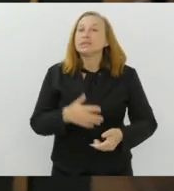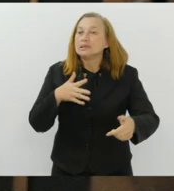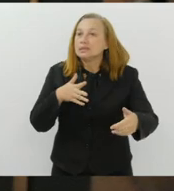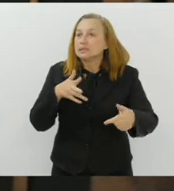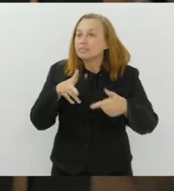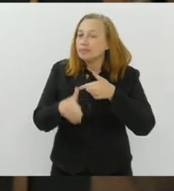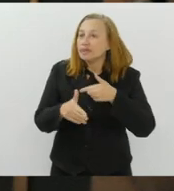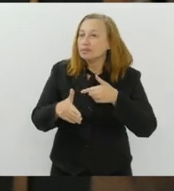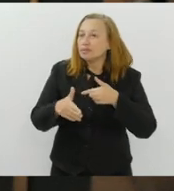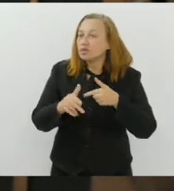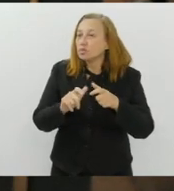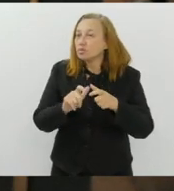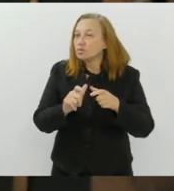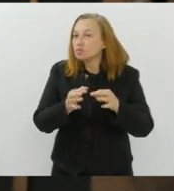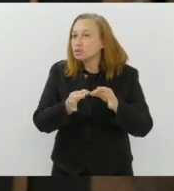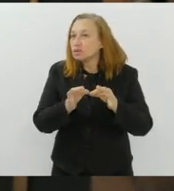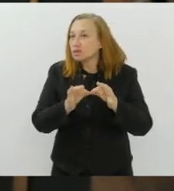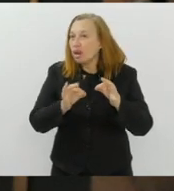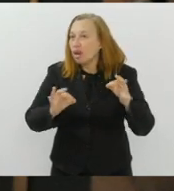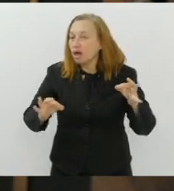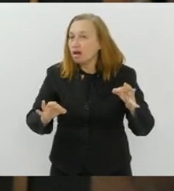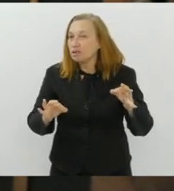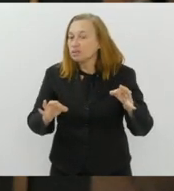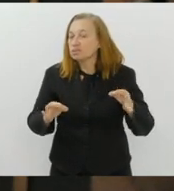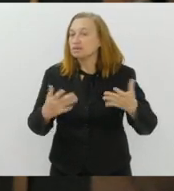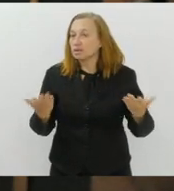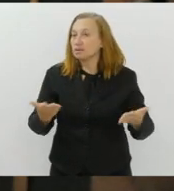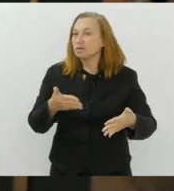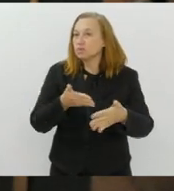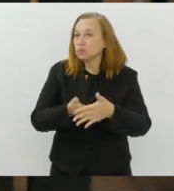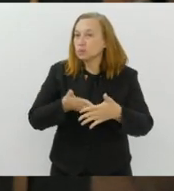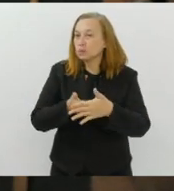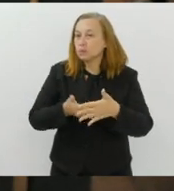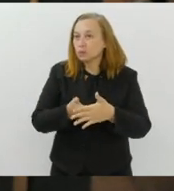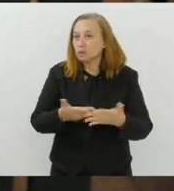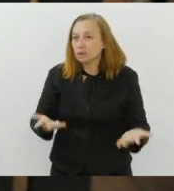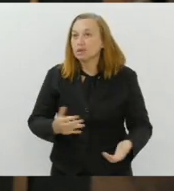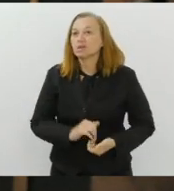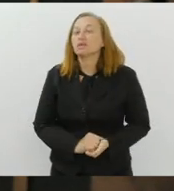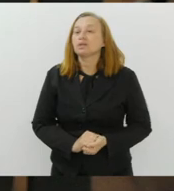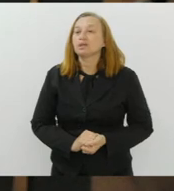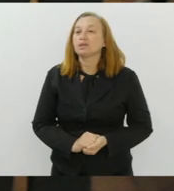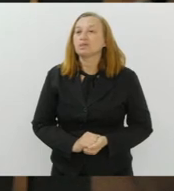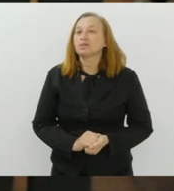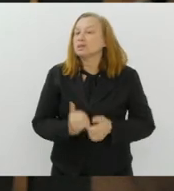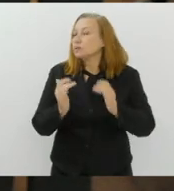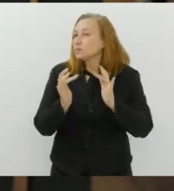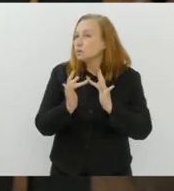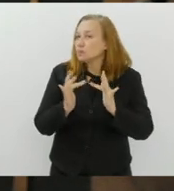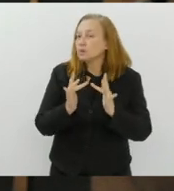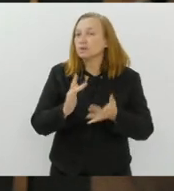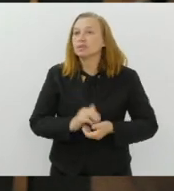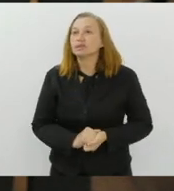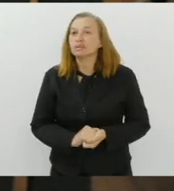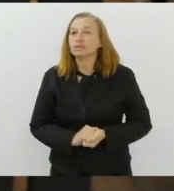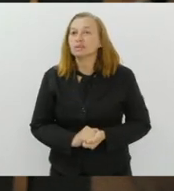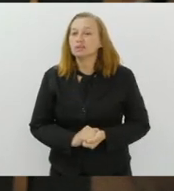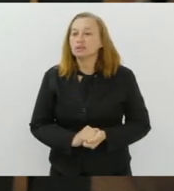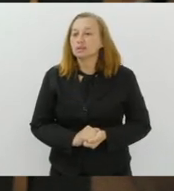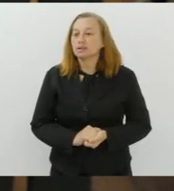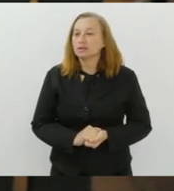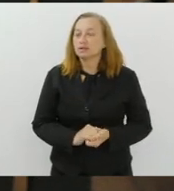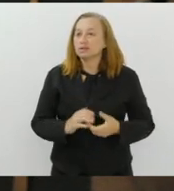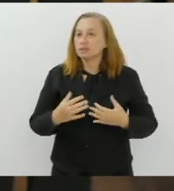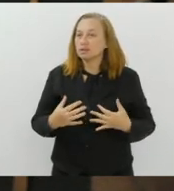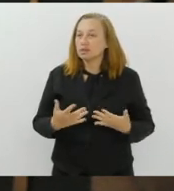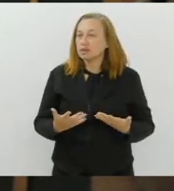de longo prazo que, em contato com as barreiras, né, a partir desse contato, né, e a